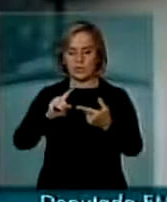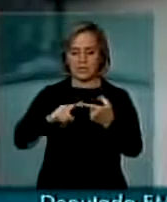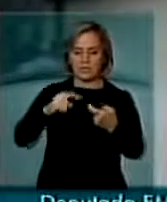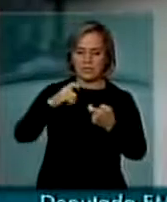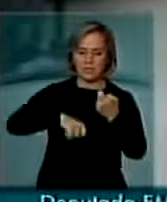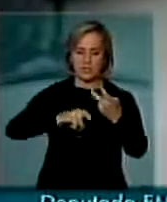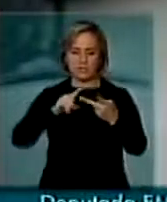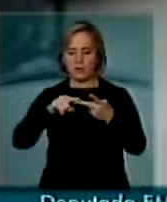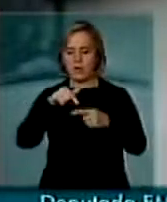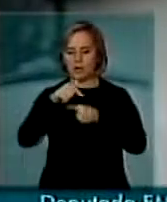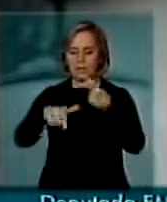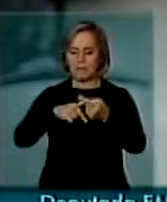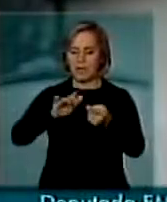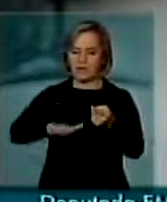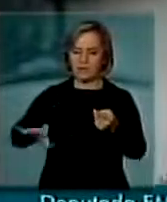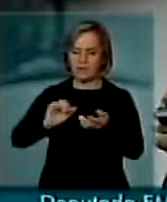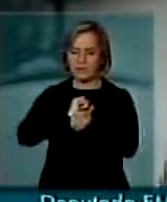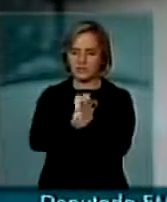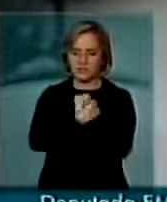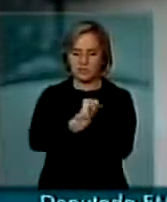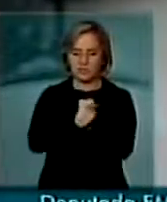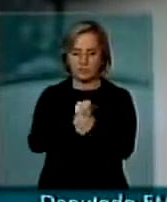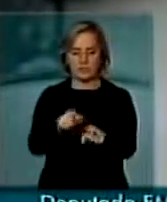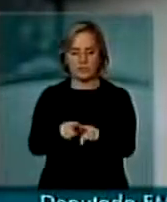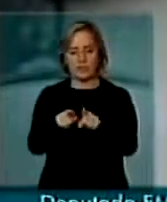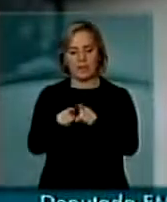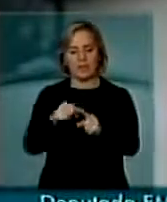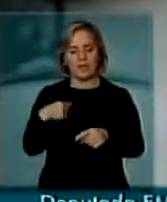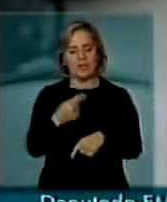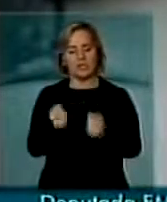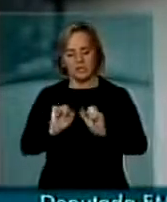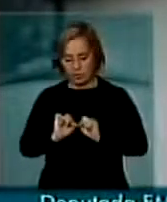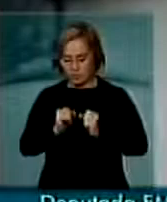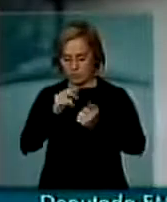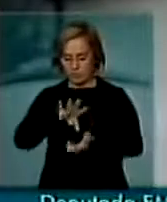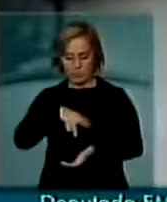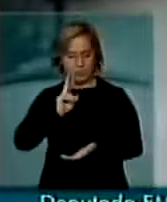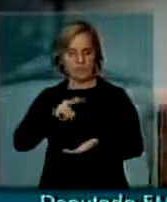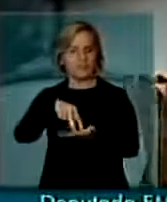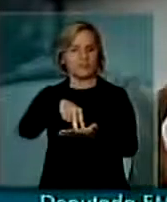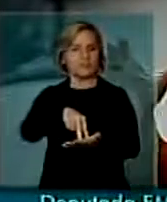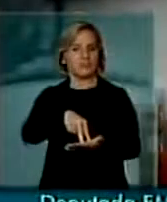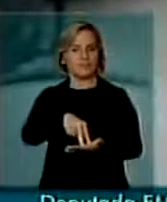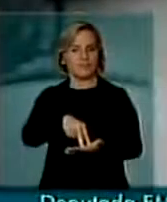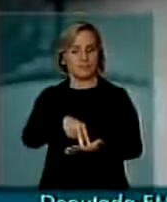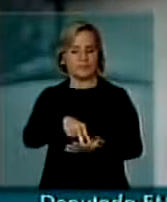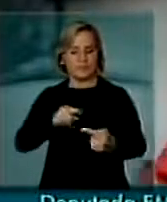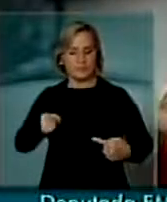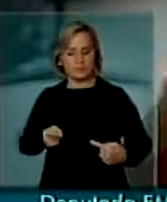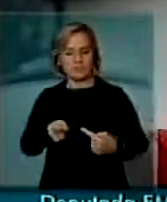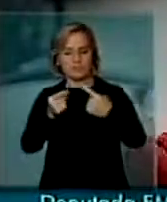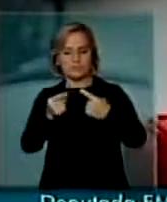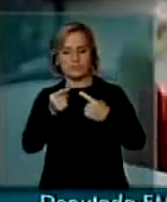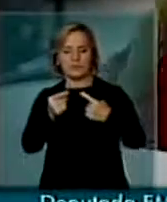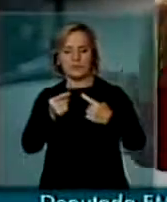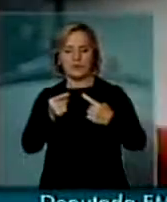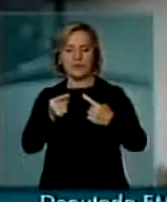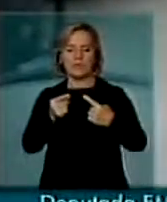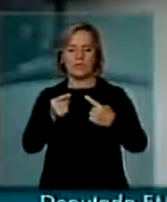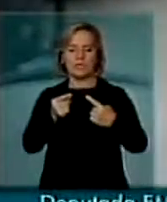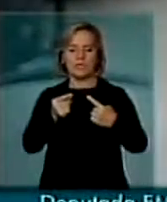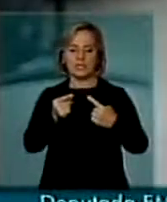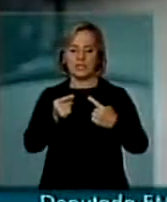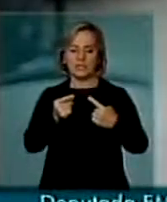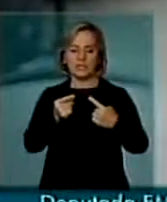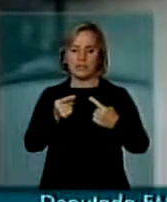infantil e, acima de tudo, a gente enfrente com muita força e determinação esta odiosa praga que chega a